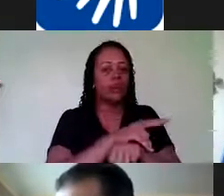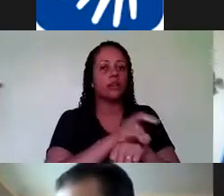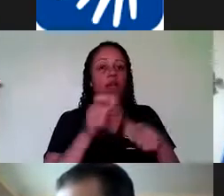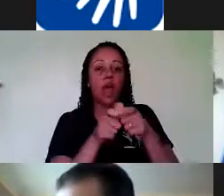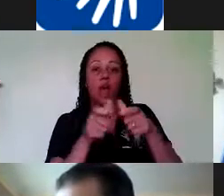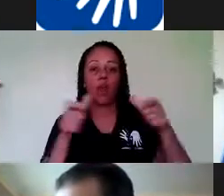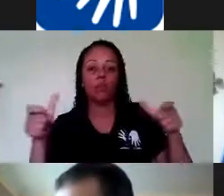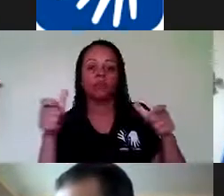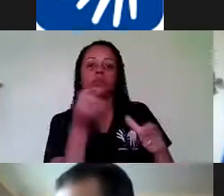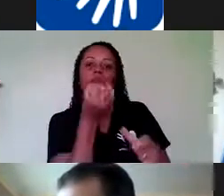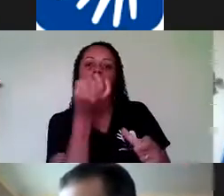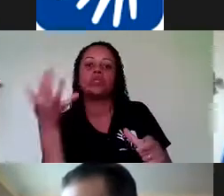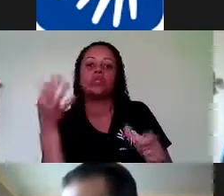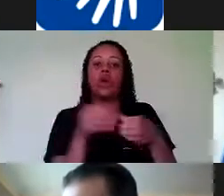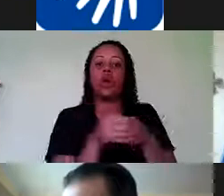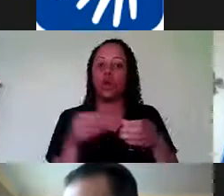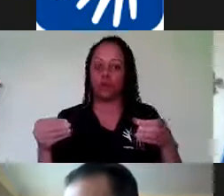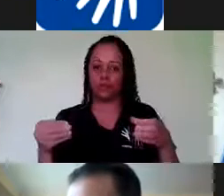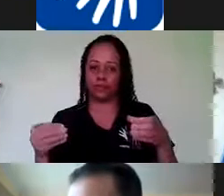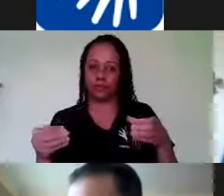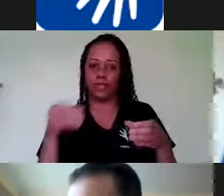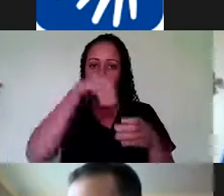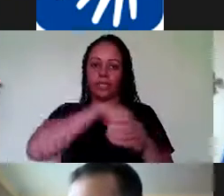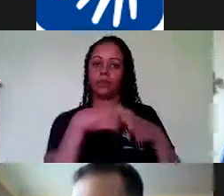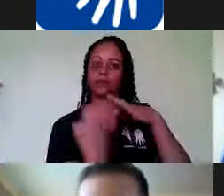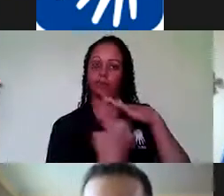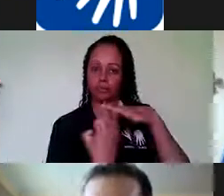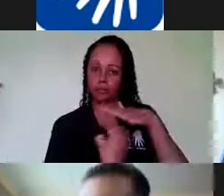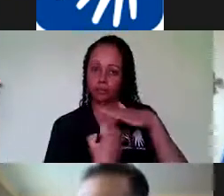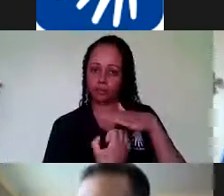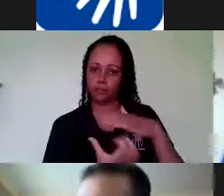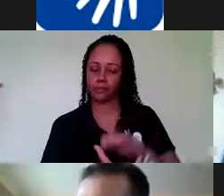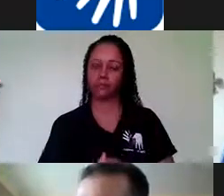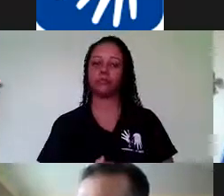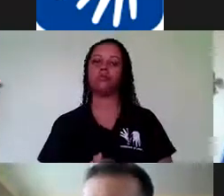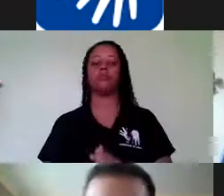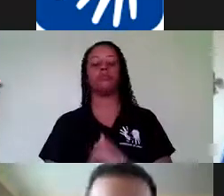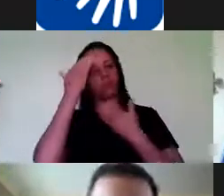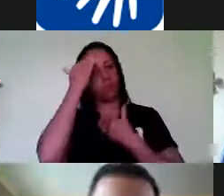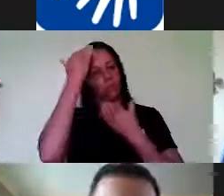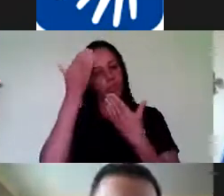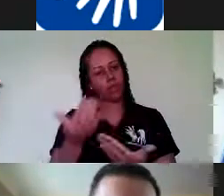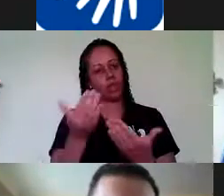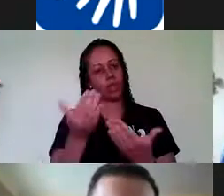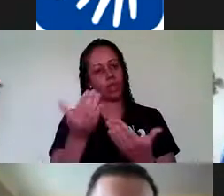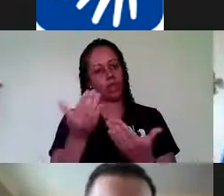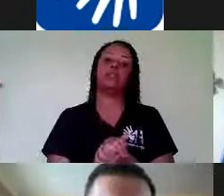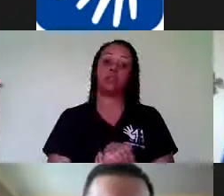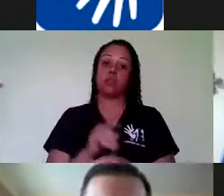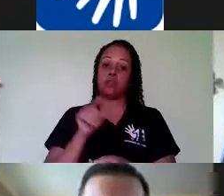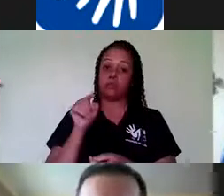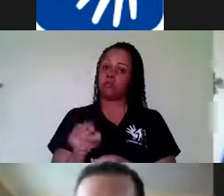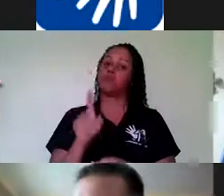muito, era mais ou menos isso que eu queria dizer. Obrigado. Obrigada, Bruno. Essa pauta realmente é